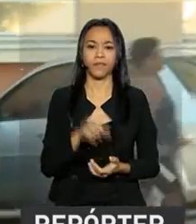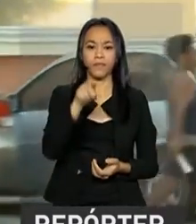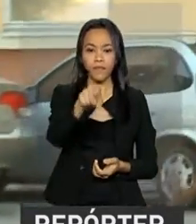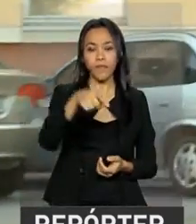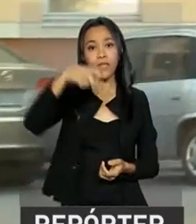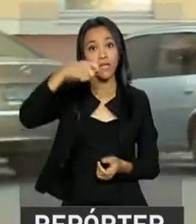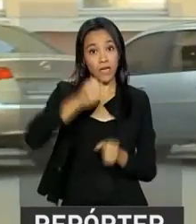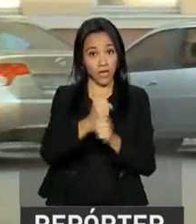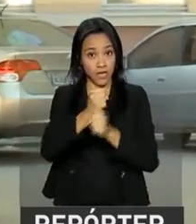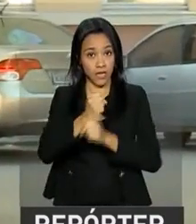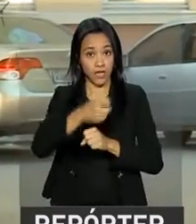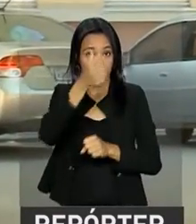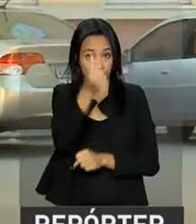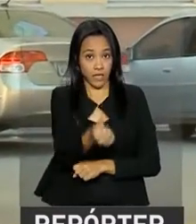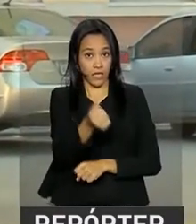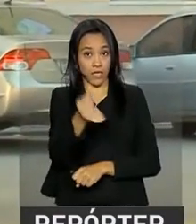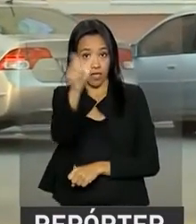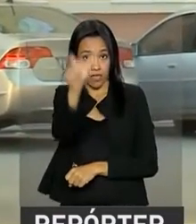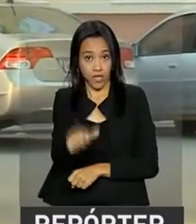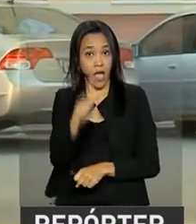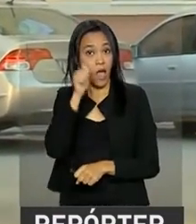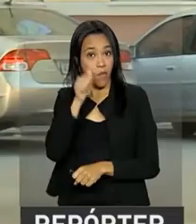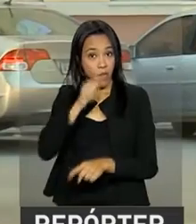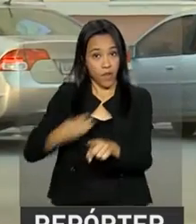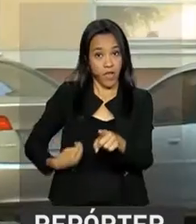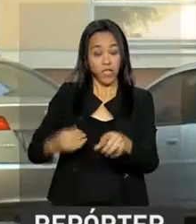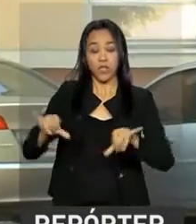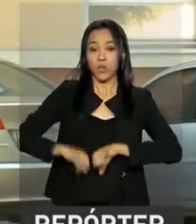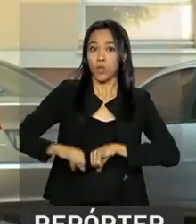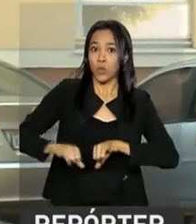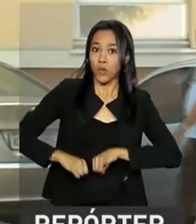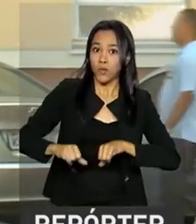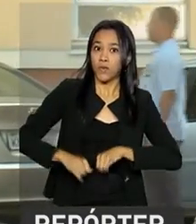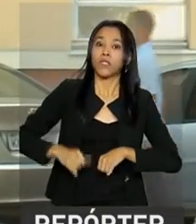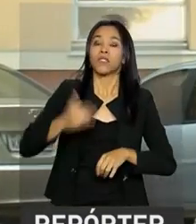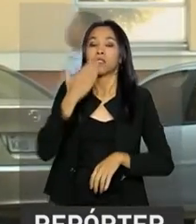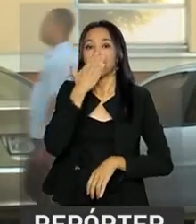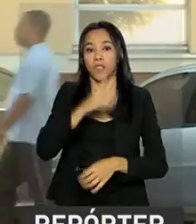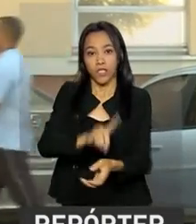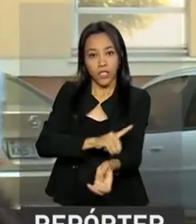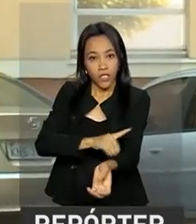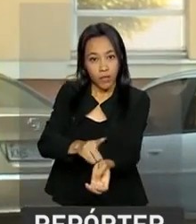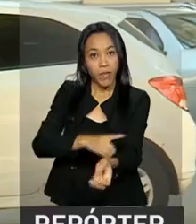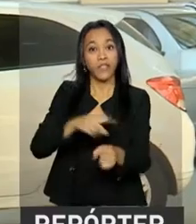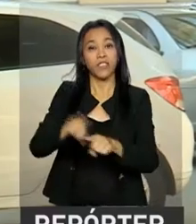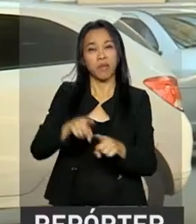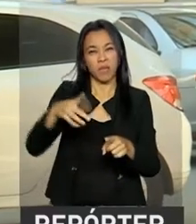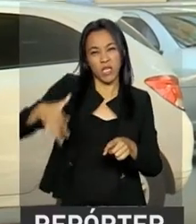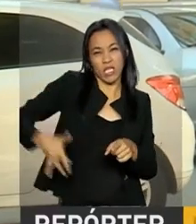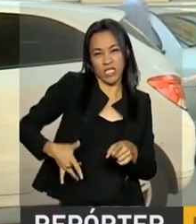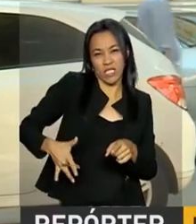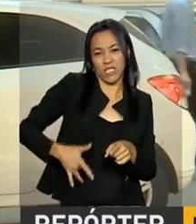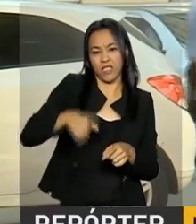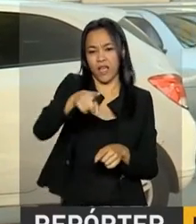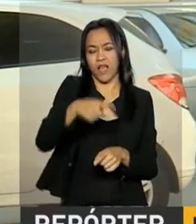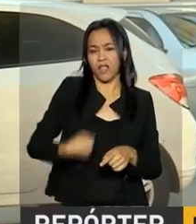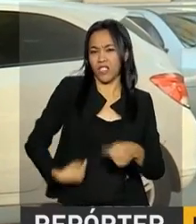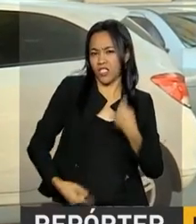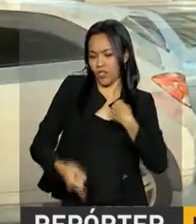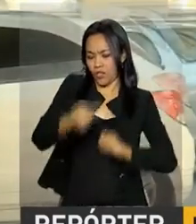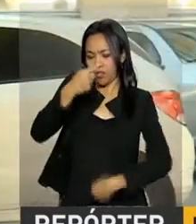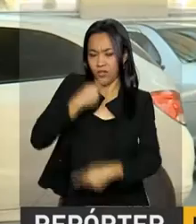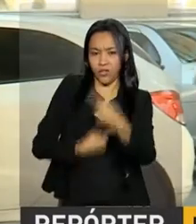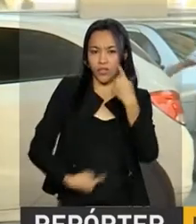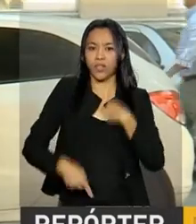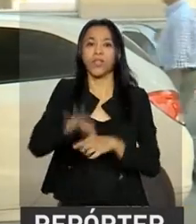seis anos a vida de patrícia que focinho de diabetes e doença renal foi assim se de hemodiálise diálise peritonial